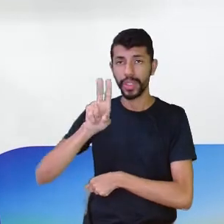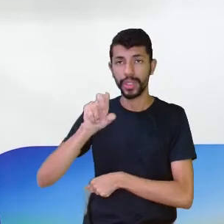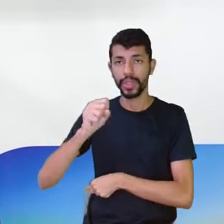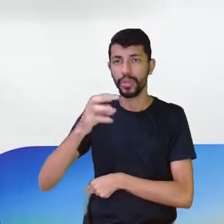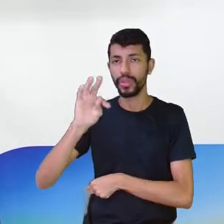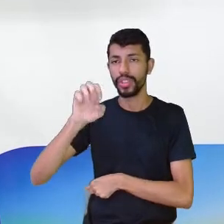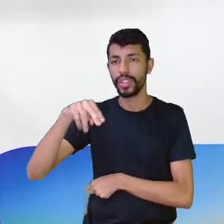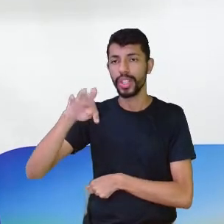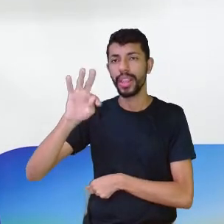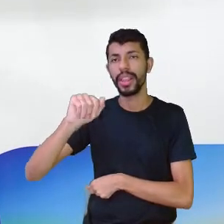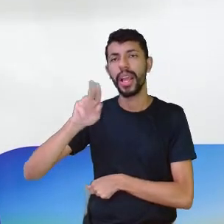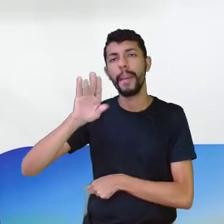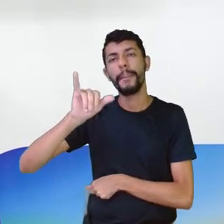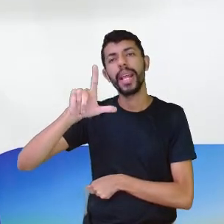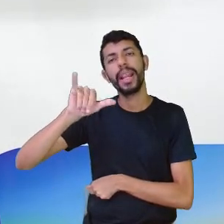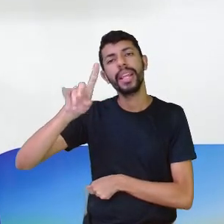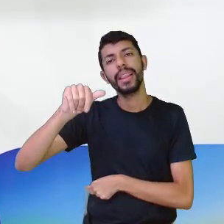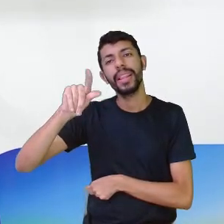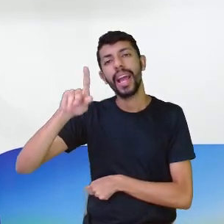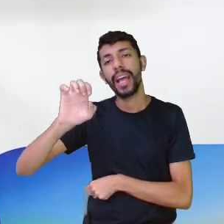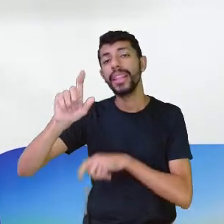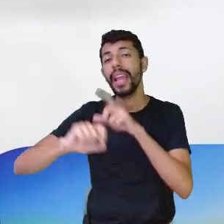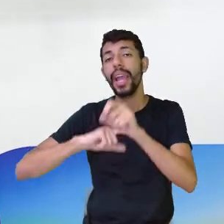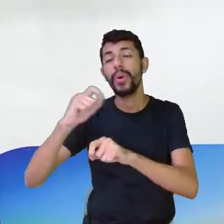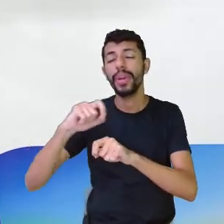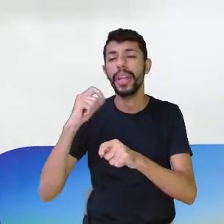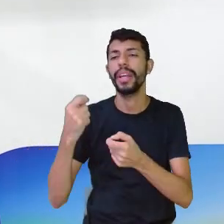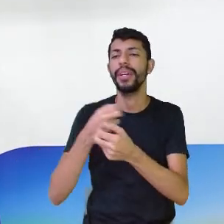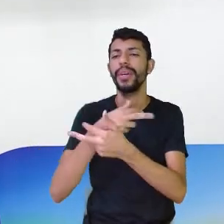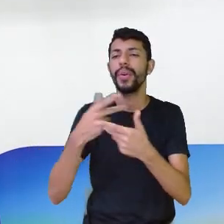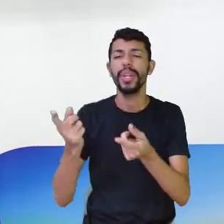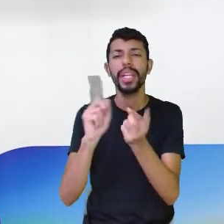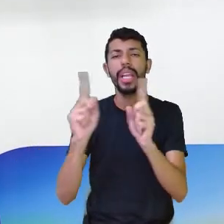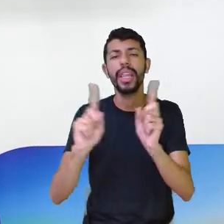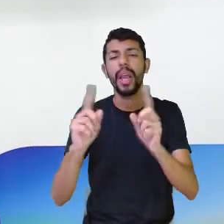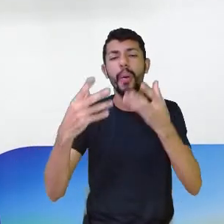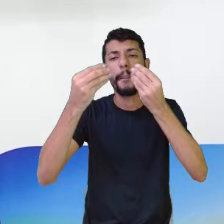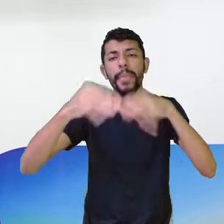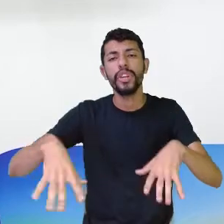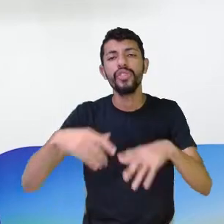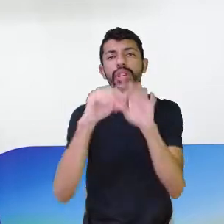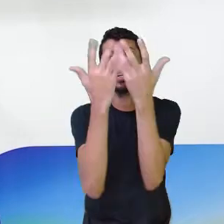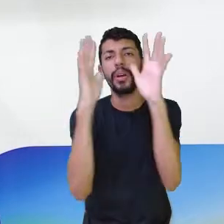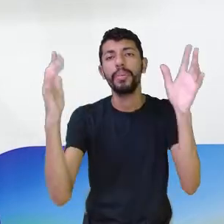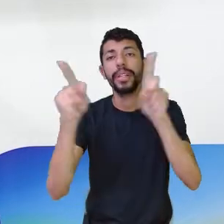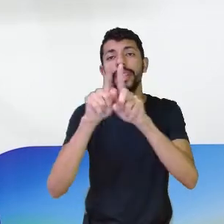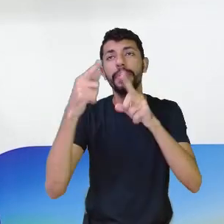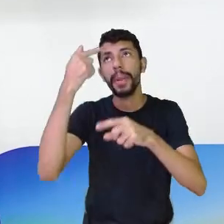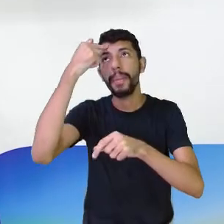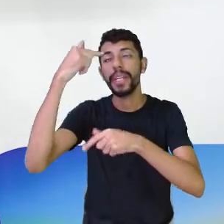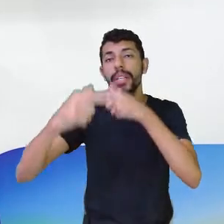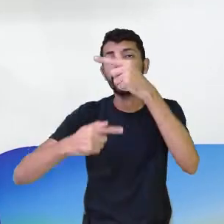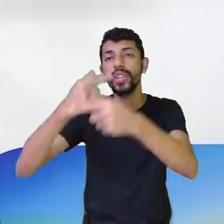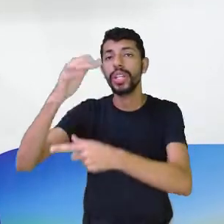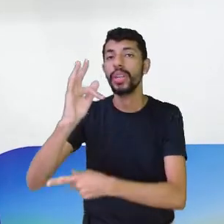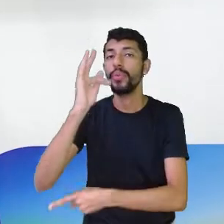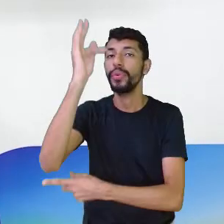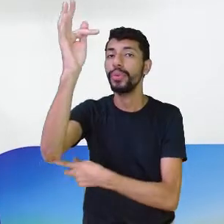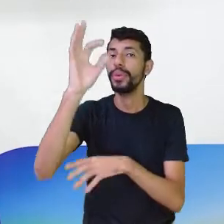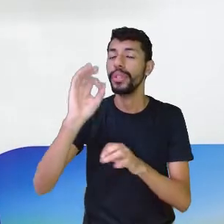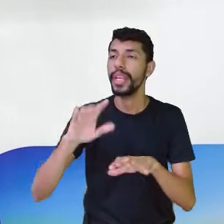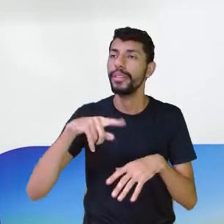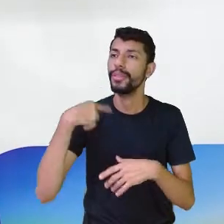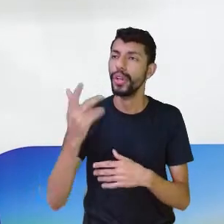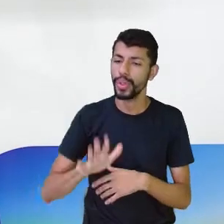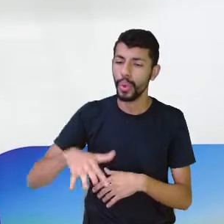prática sustentável, aquela que não vai agredir o meio ambiente e aí pensar também nas próximas gerações. A gente sabe, né? A gente está crescendo, o tempo está